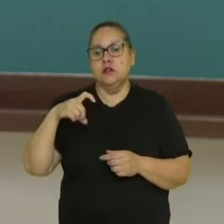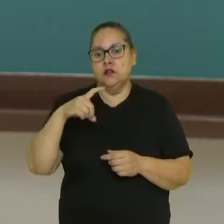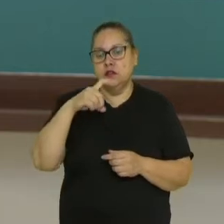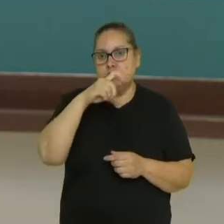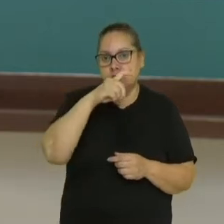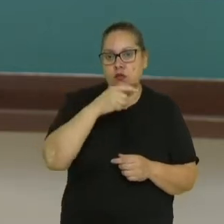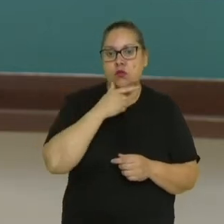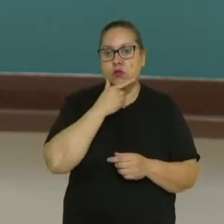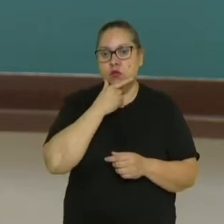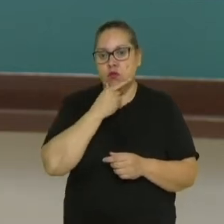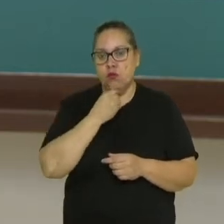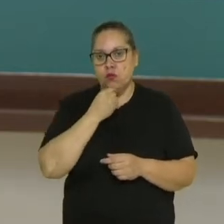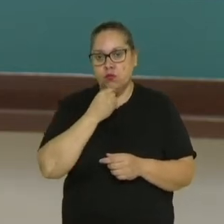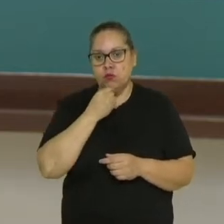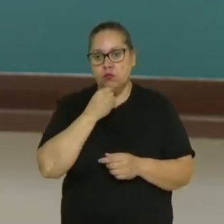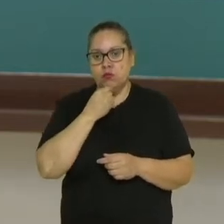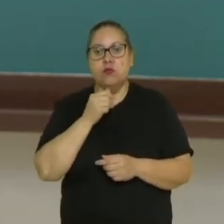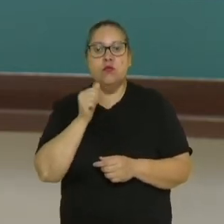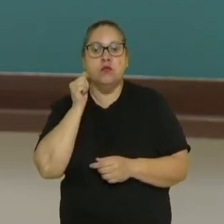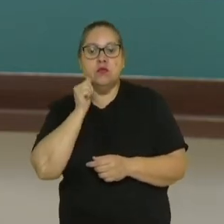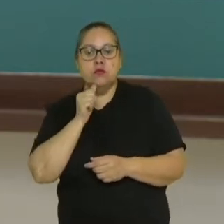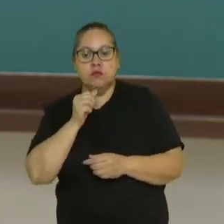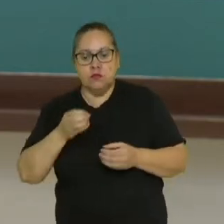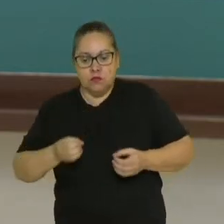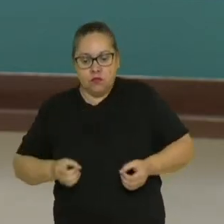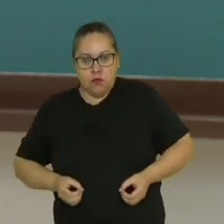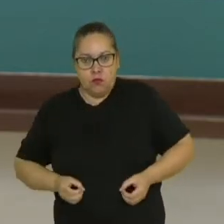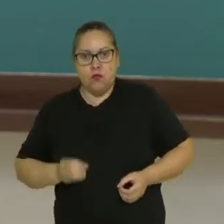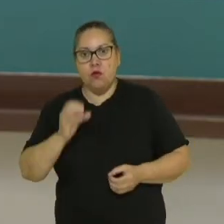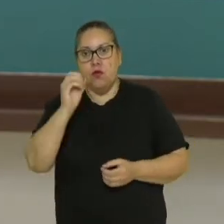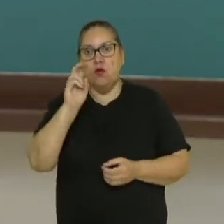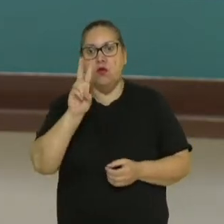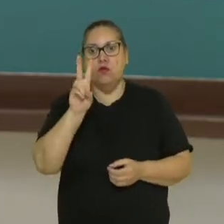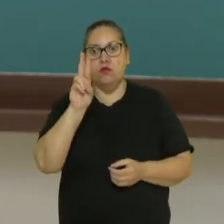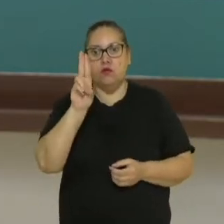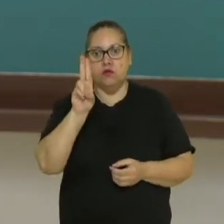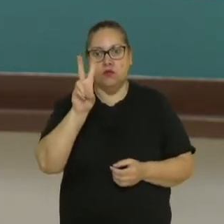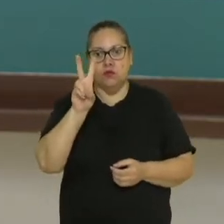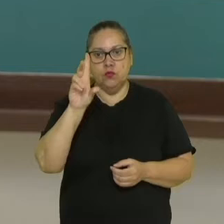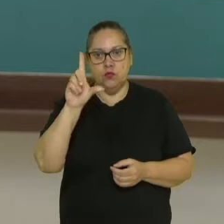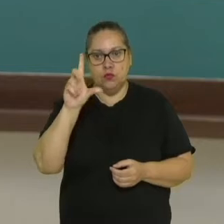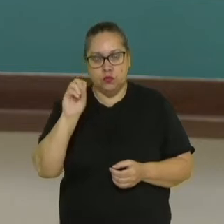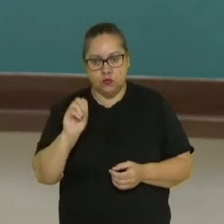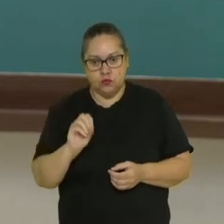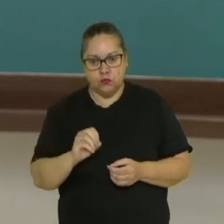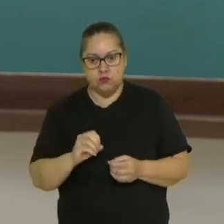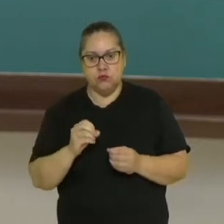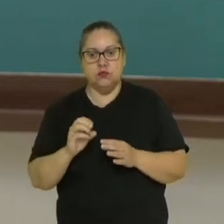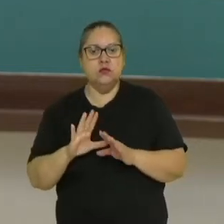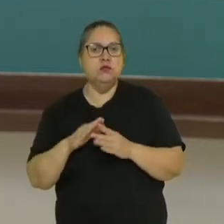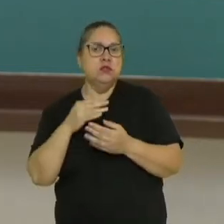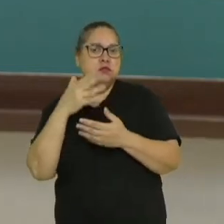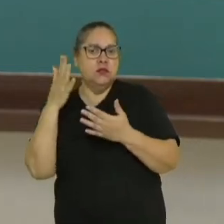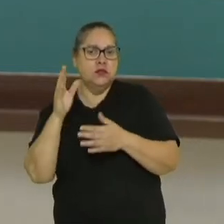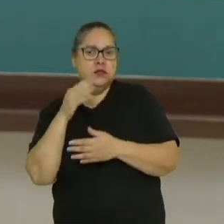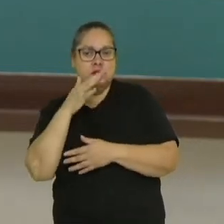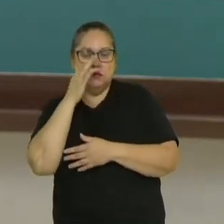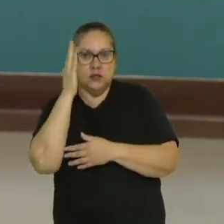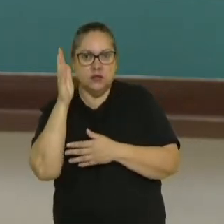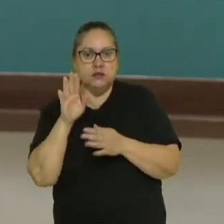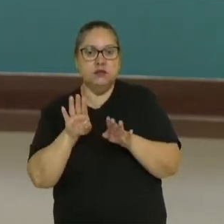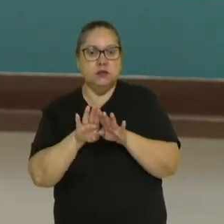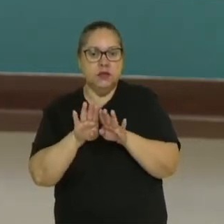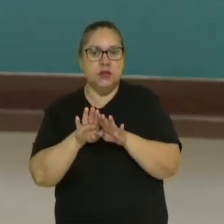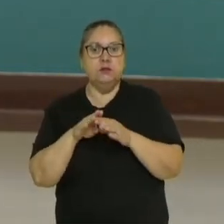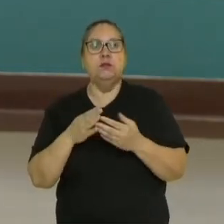espermatozoide e o gameta feminino se chama óvulo. Nas plantas, nós temos a formação dos esporos, né? E também tem gametas